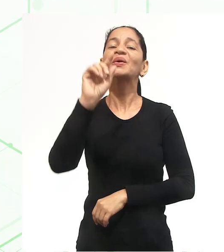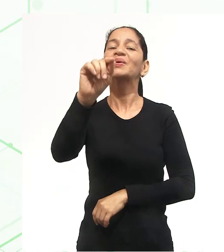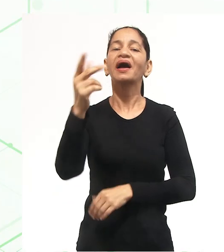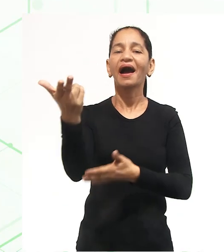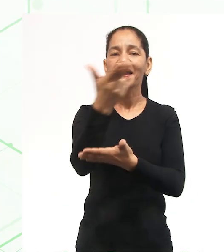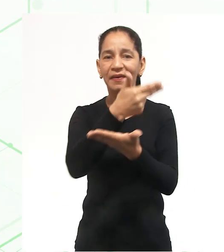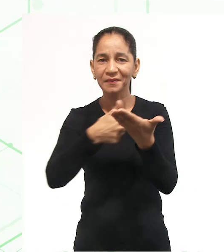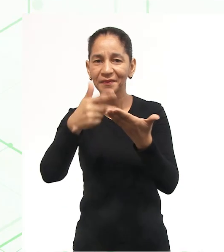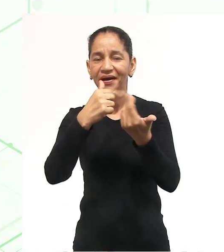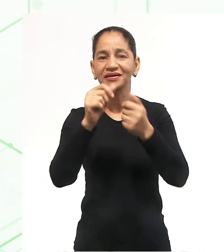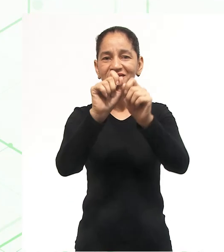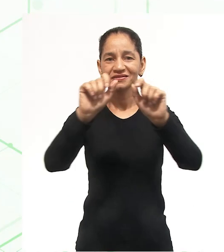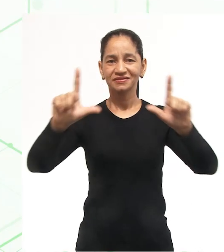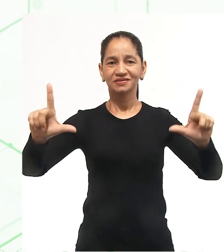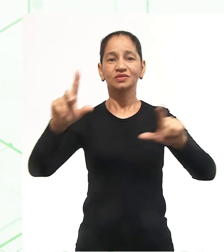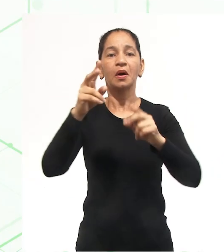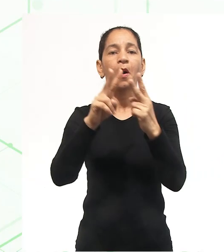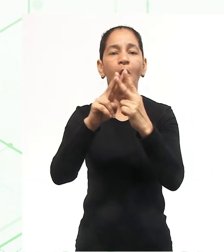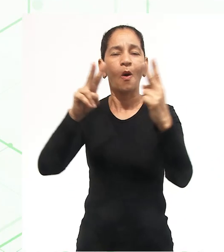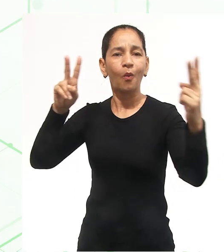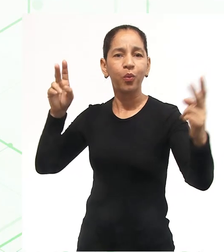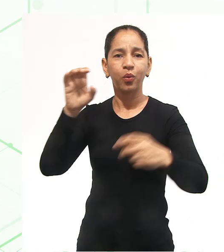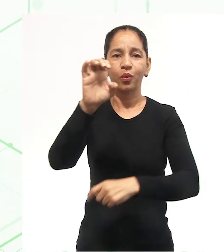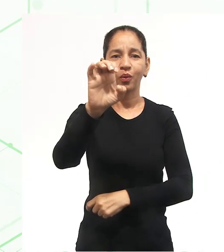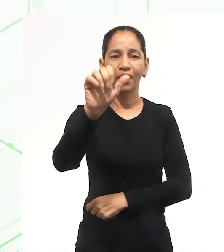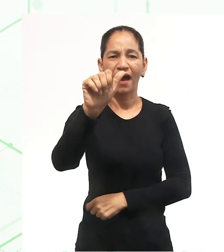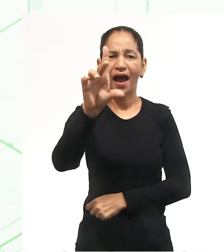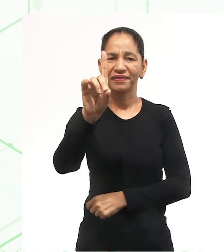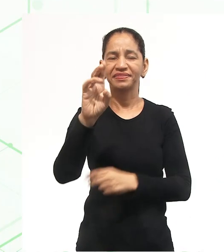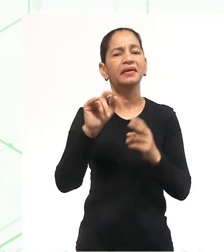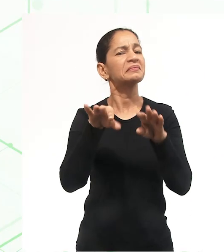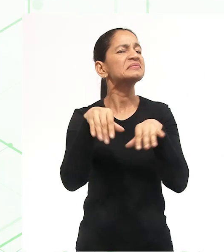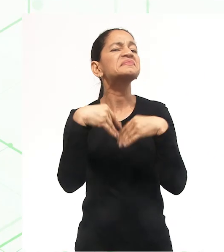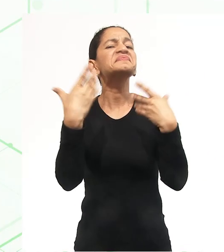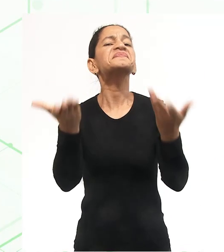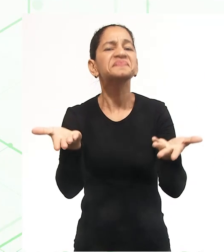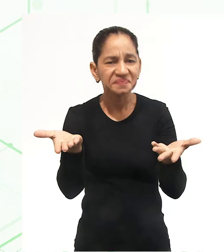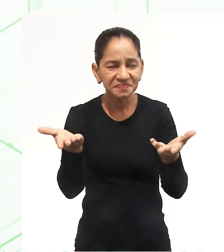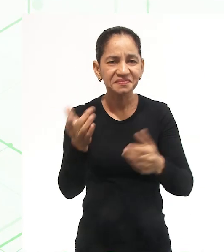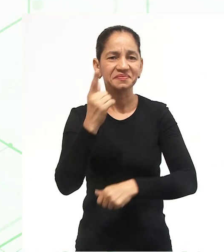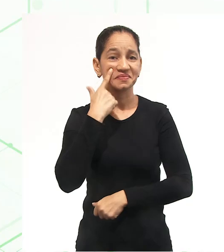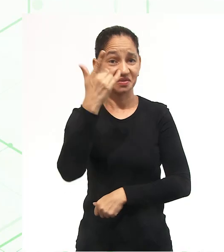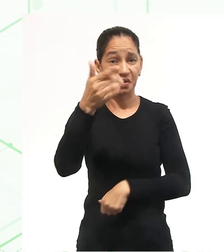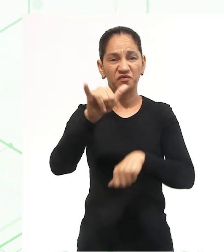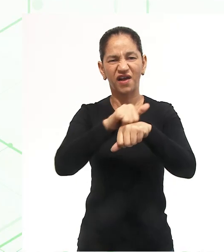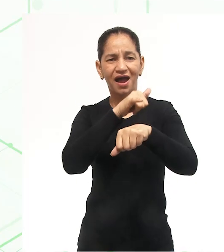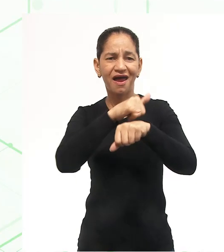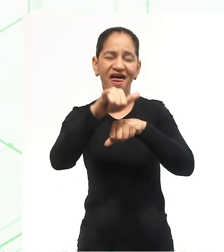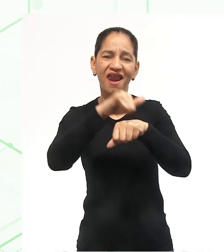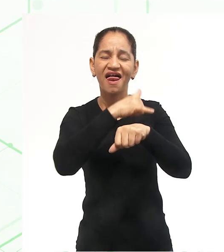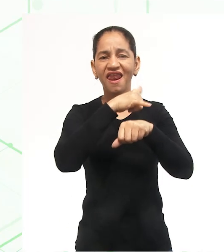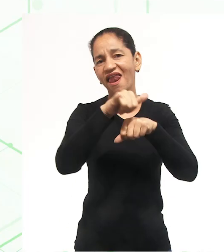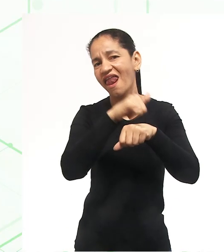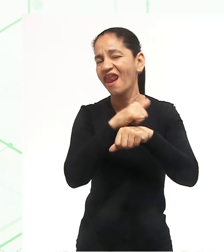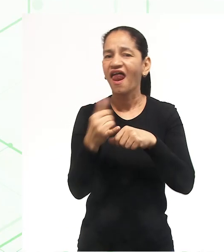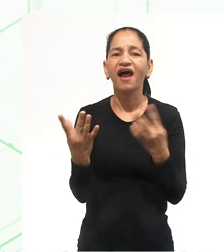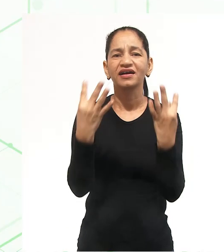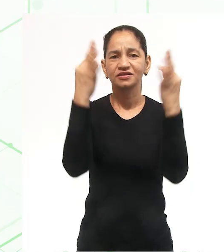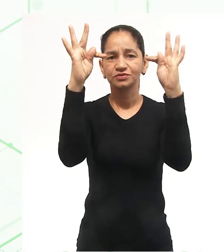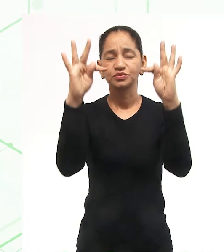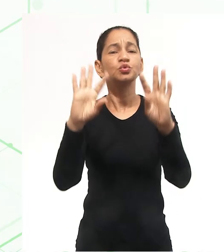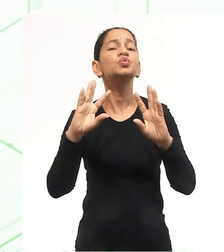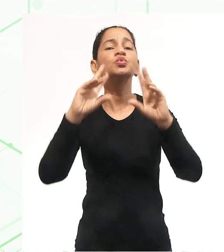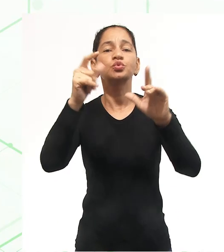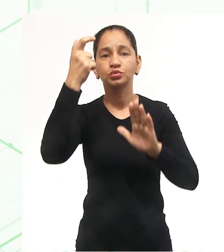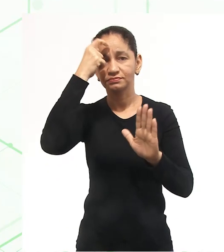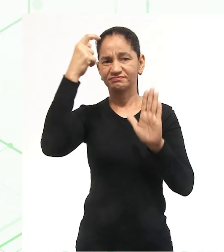questão do EAD, a gente tem contato com várias ferramentas digitais, né? E principalmente agora o que está no momento são as IAs,